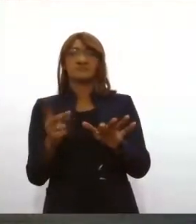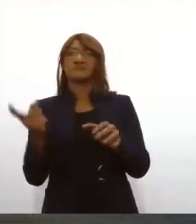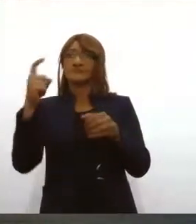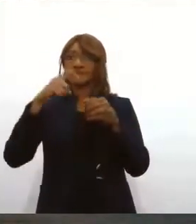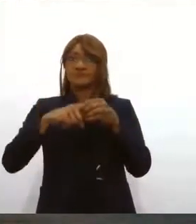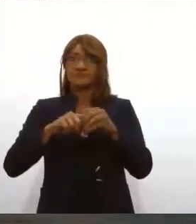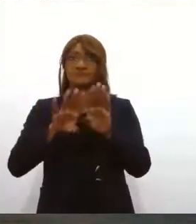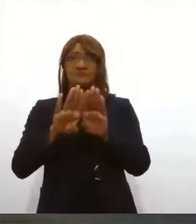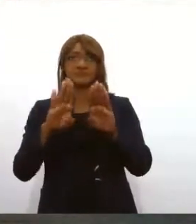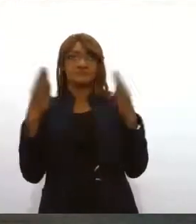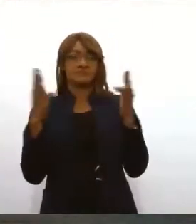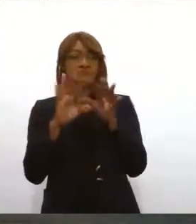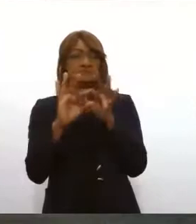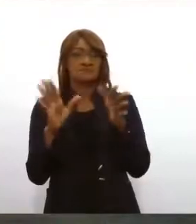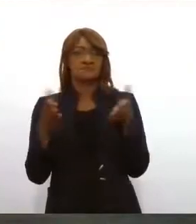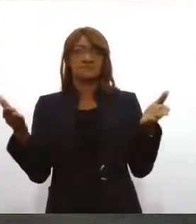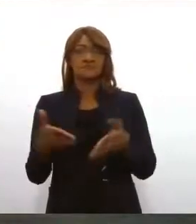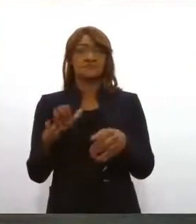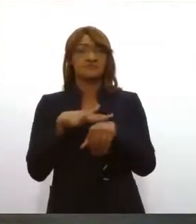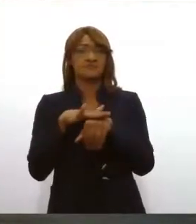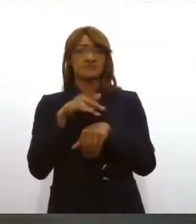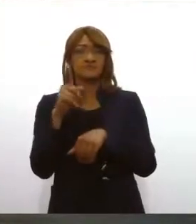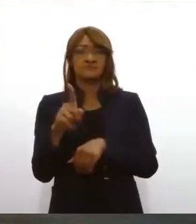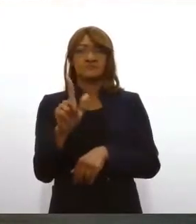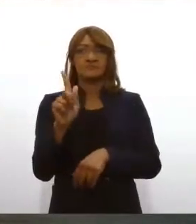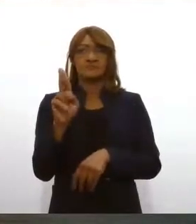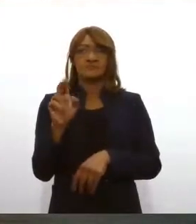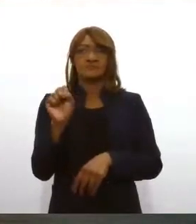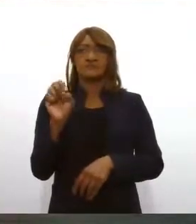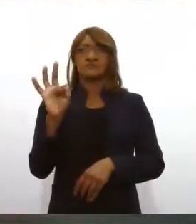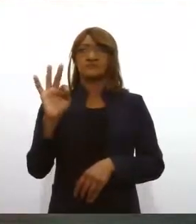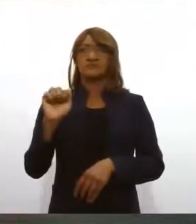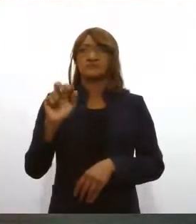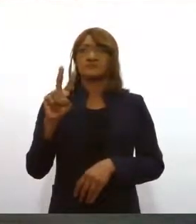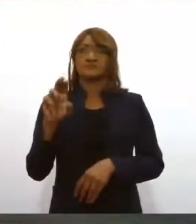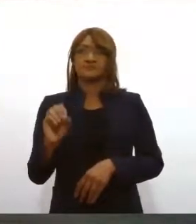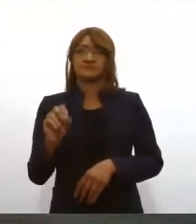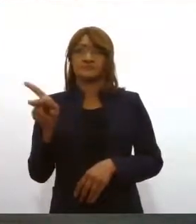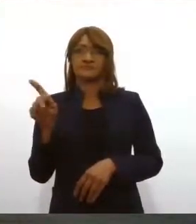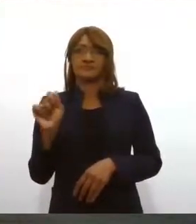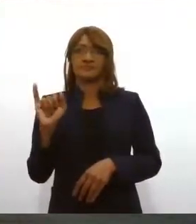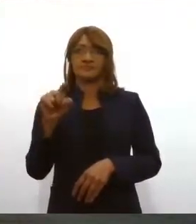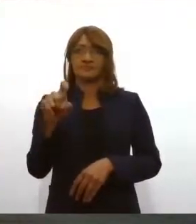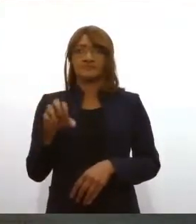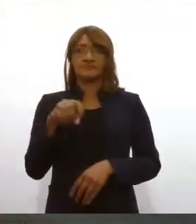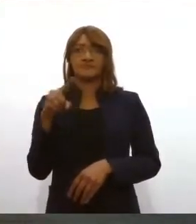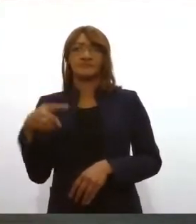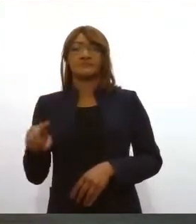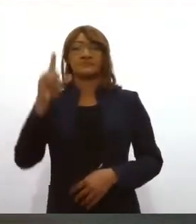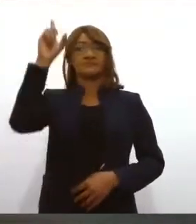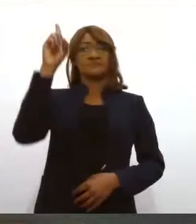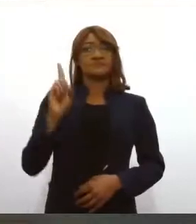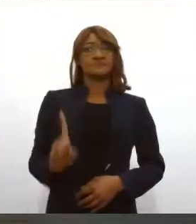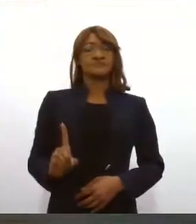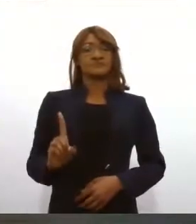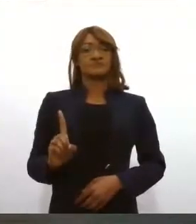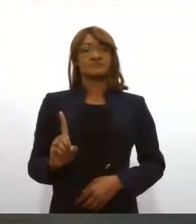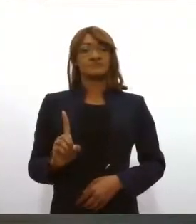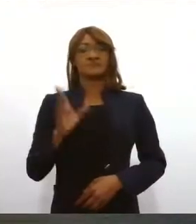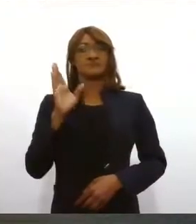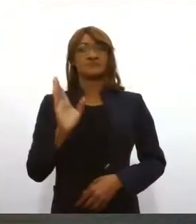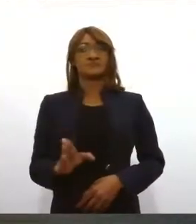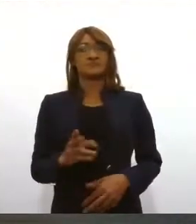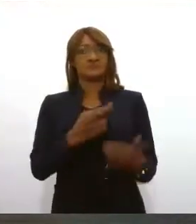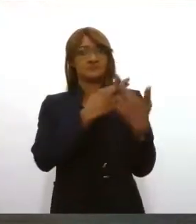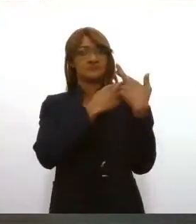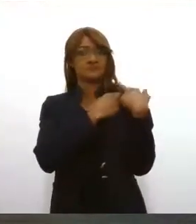gente conversa a partir de agora com o Gustavo Paixão, ele que é diretor comercial da Associação Brasileira de Promotores de Eventos, a